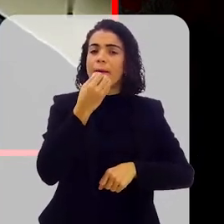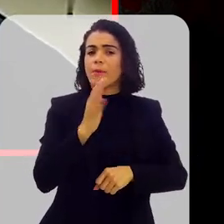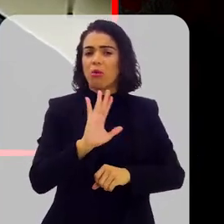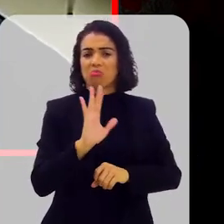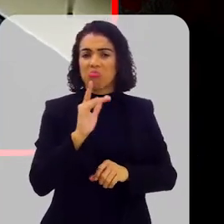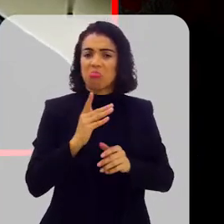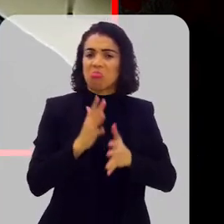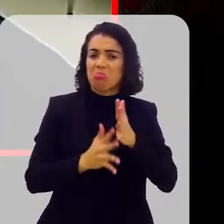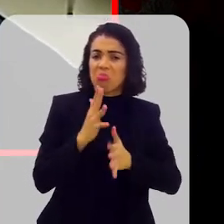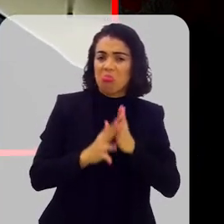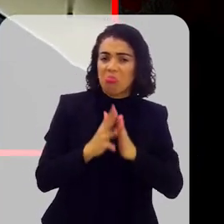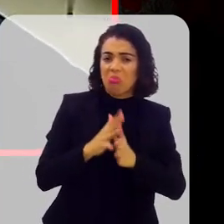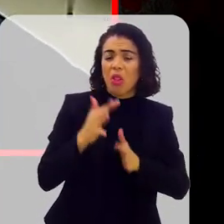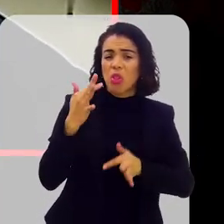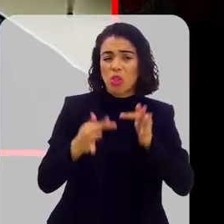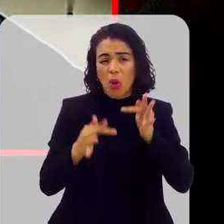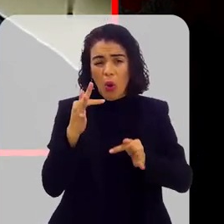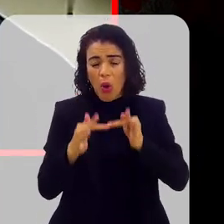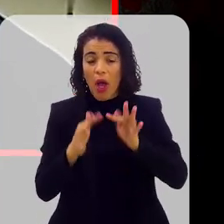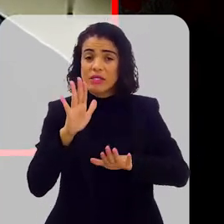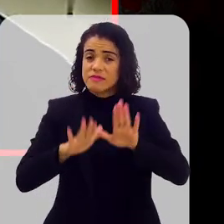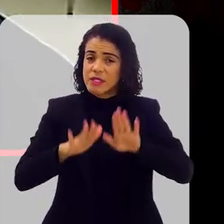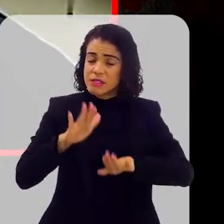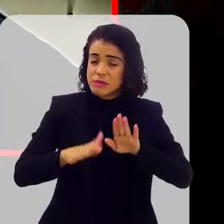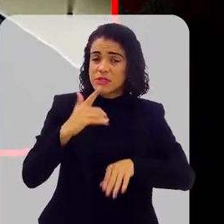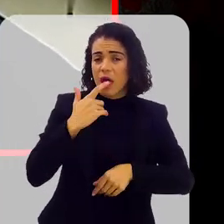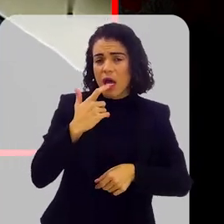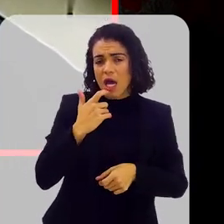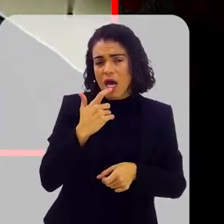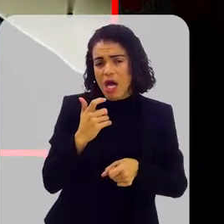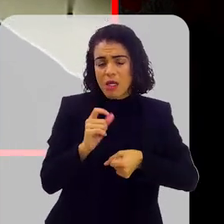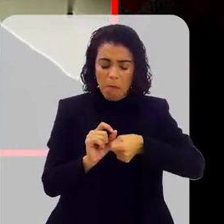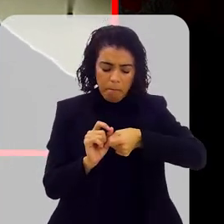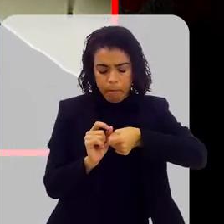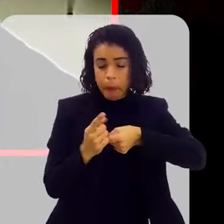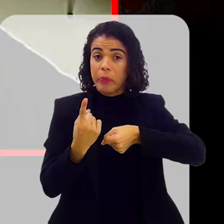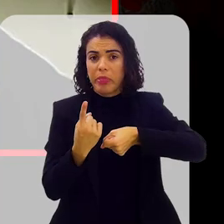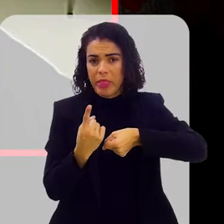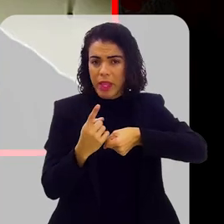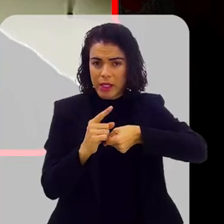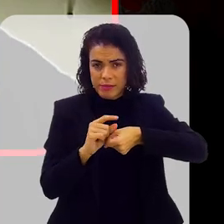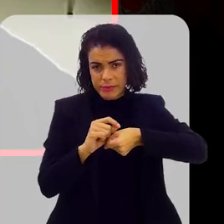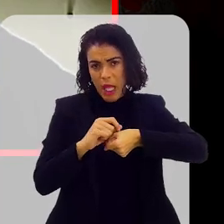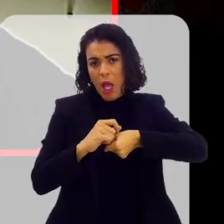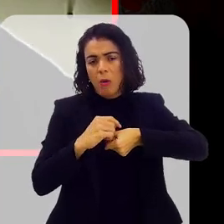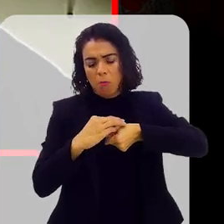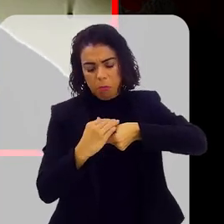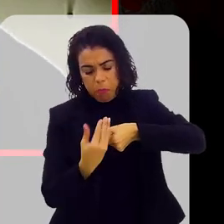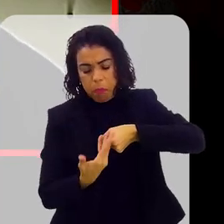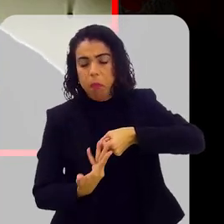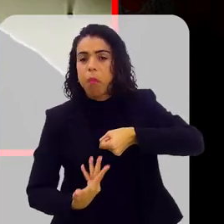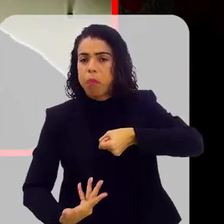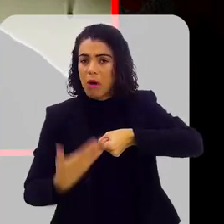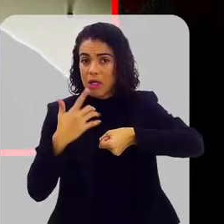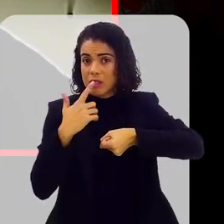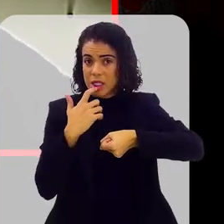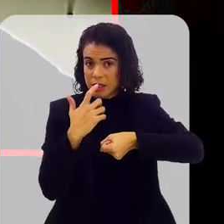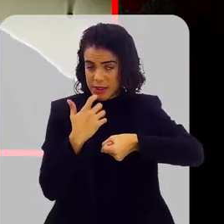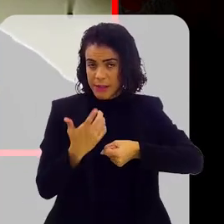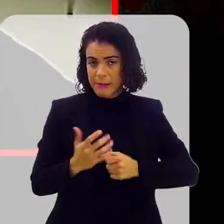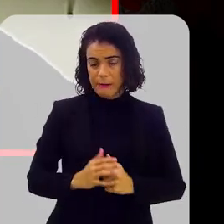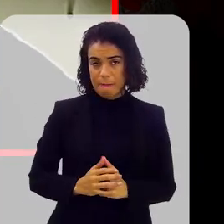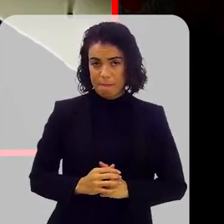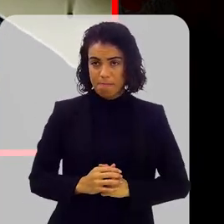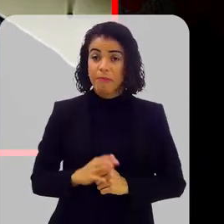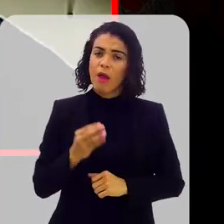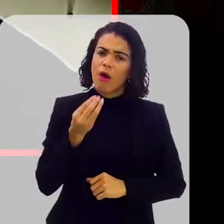É bem frequente, por sinal. Às vezes ela se manifesta por dor, às vezes por sangramento. Quando um vasinho desse, às vezes sangra até muito, inclusive, e